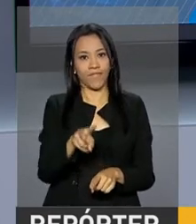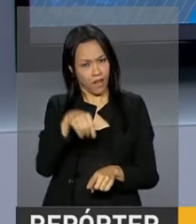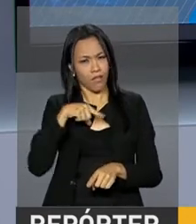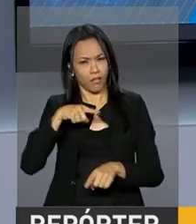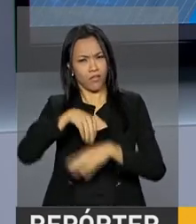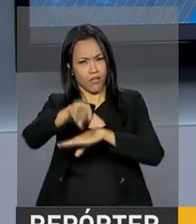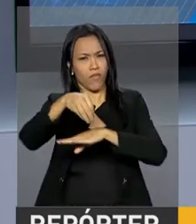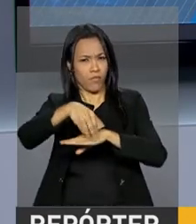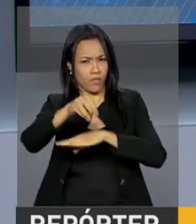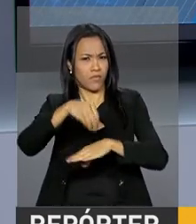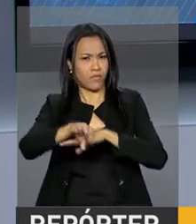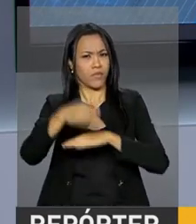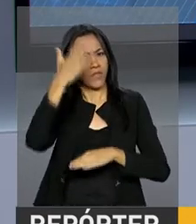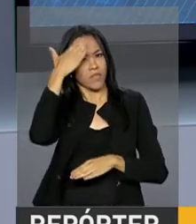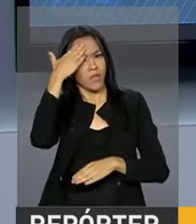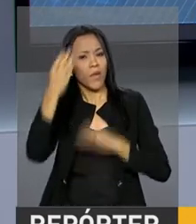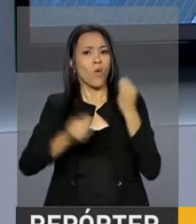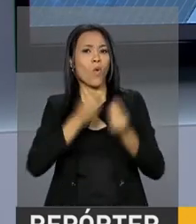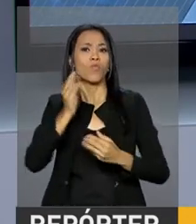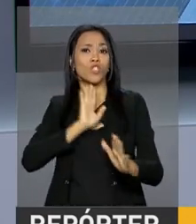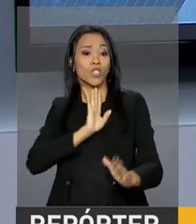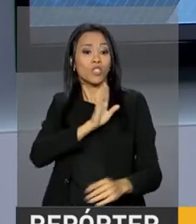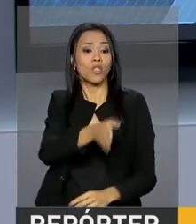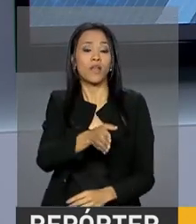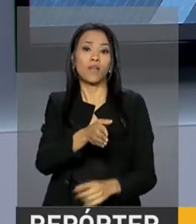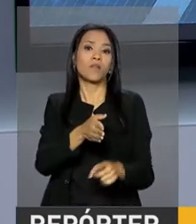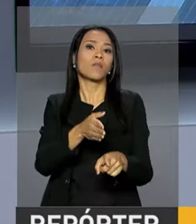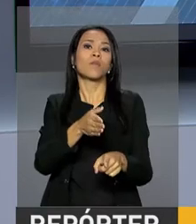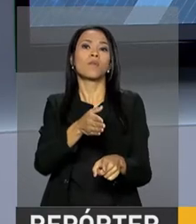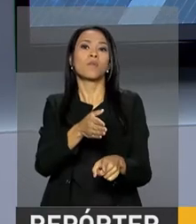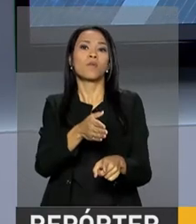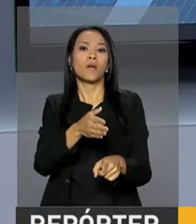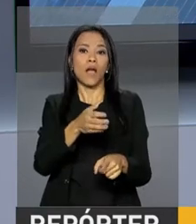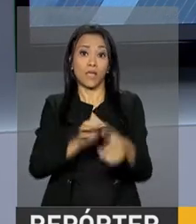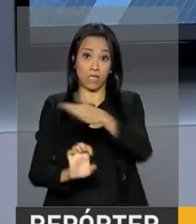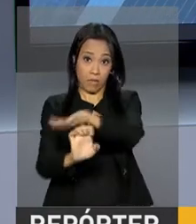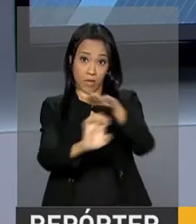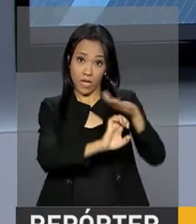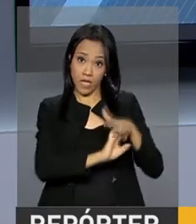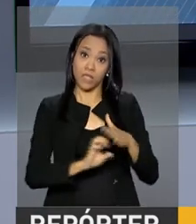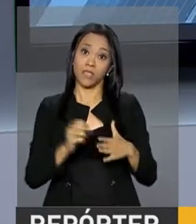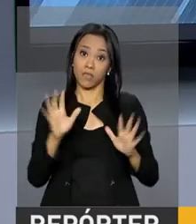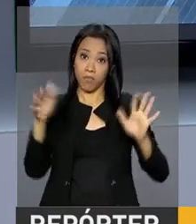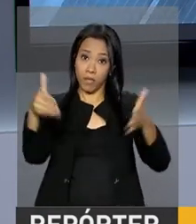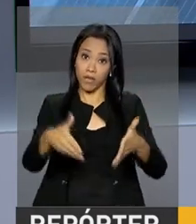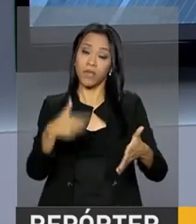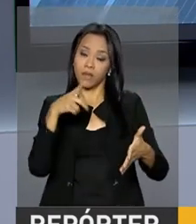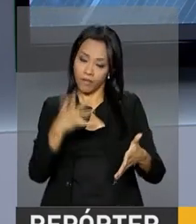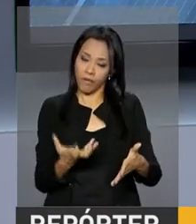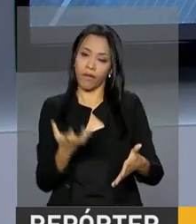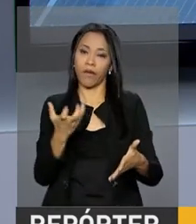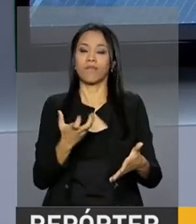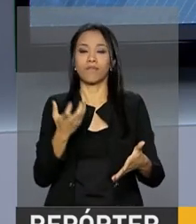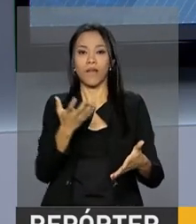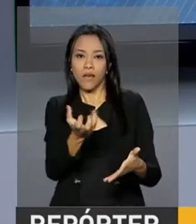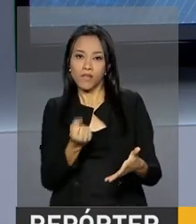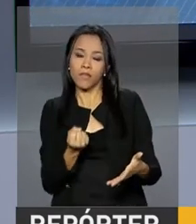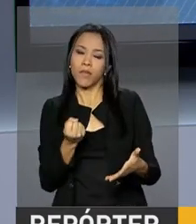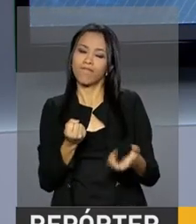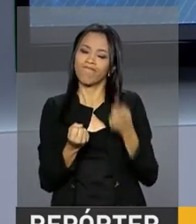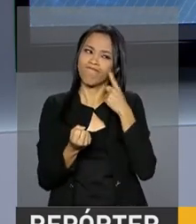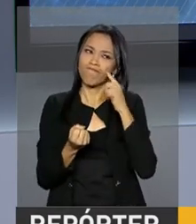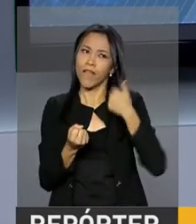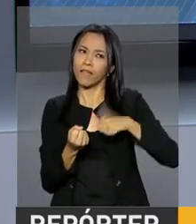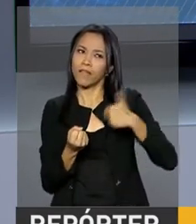consumidor.gov.br. Lá é possível se comunicar diretamente com as empresas participantes que se comprometem a receber, analisar